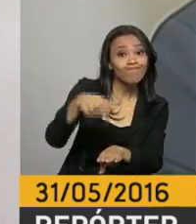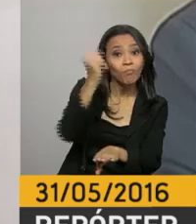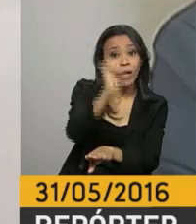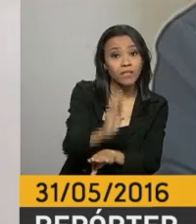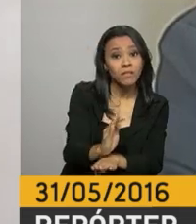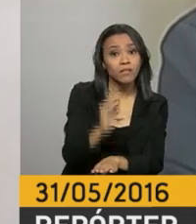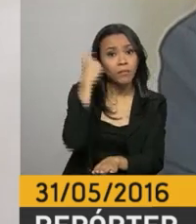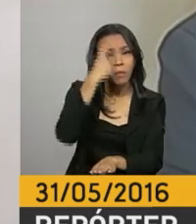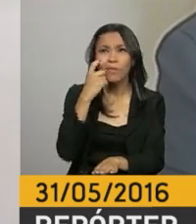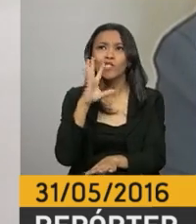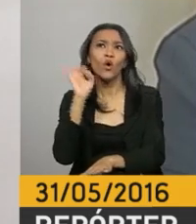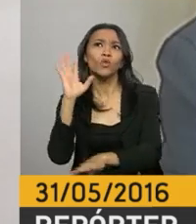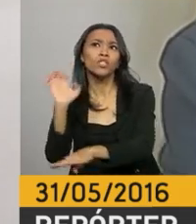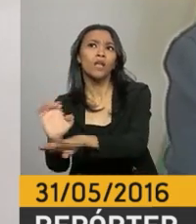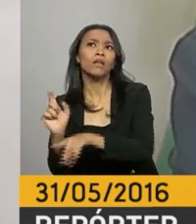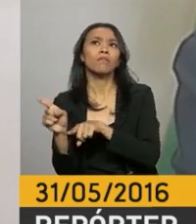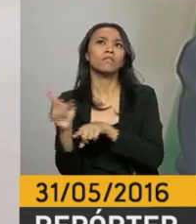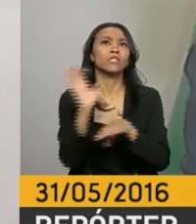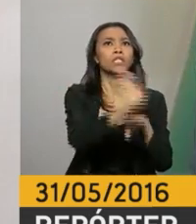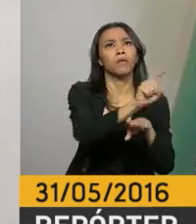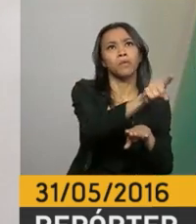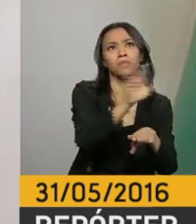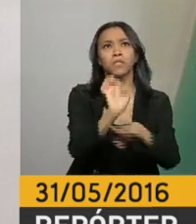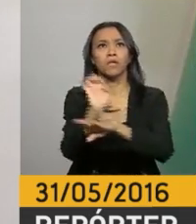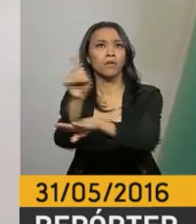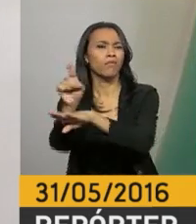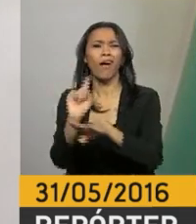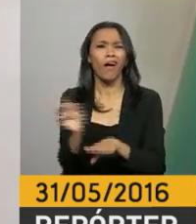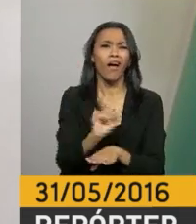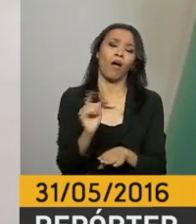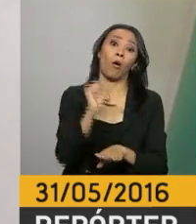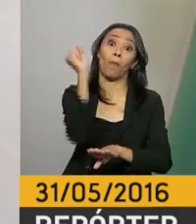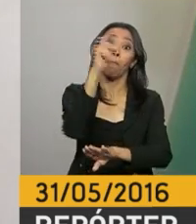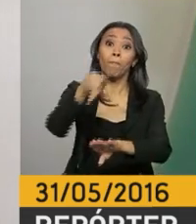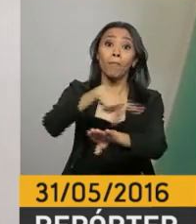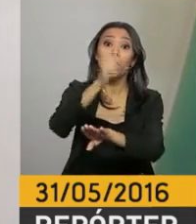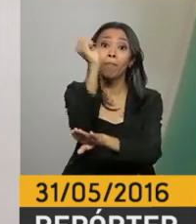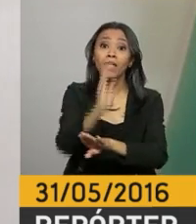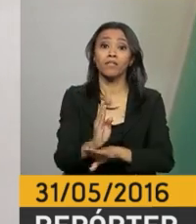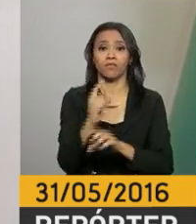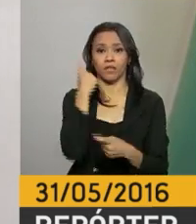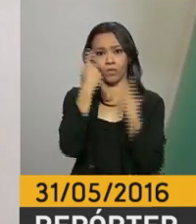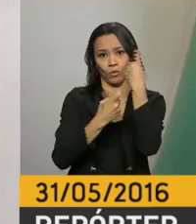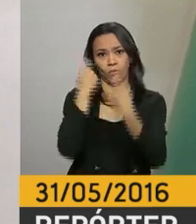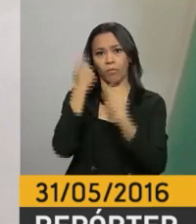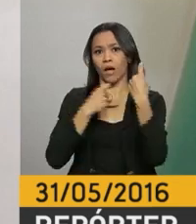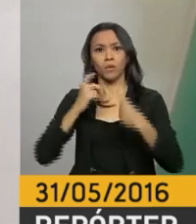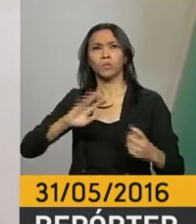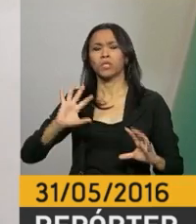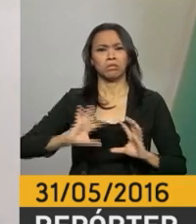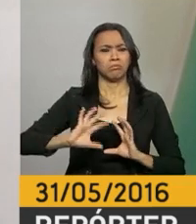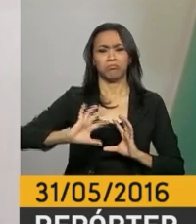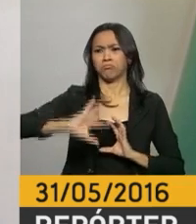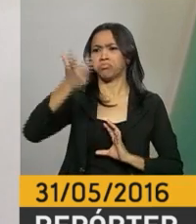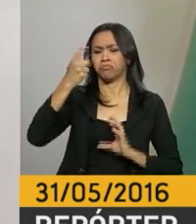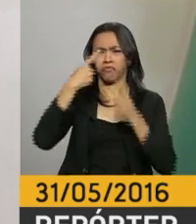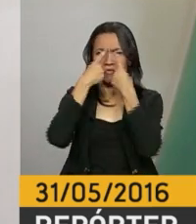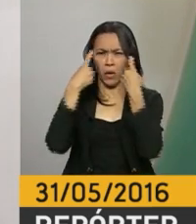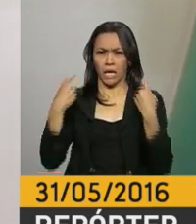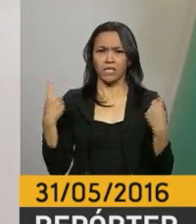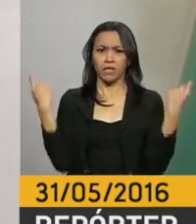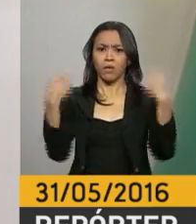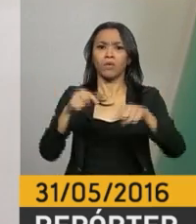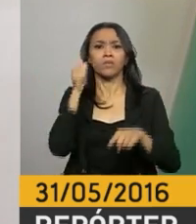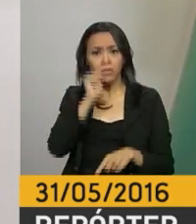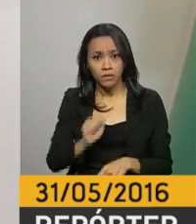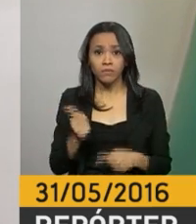apenas o Estado A, o Estado B, não é? Mas é o país todo está preocupado com o fenômeno da violência contra a mulher. E, ademais disso, no